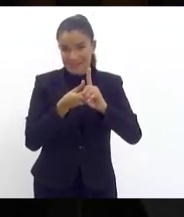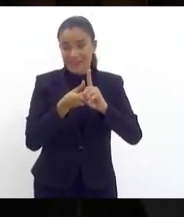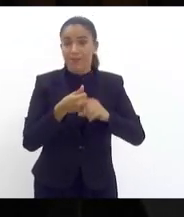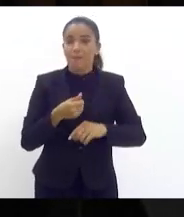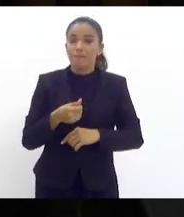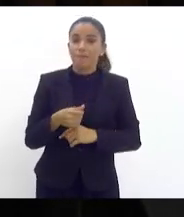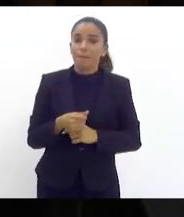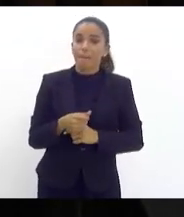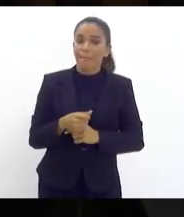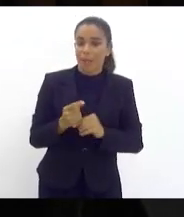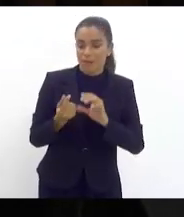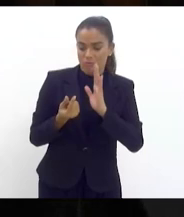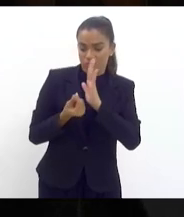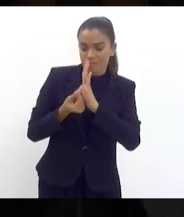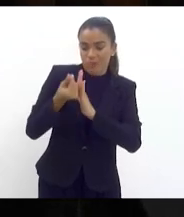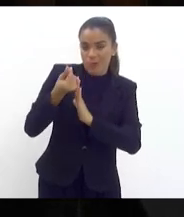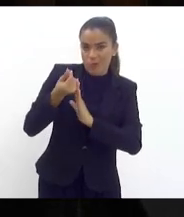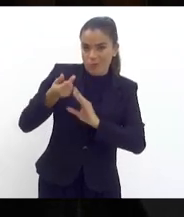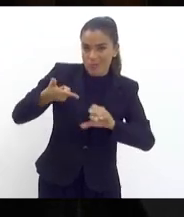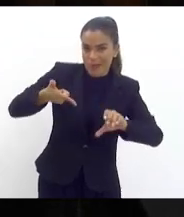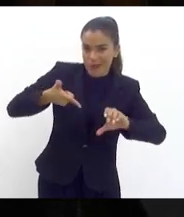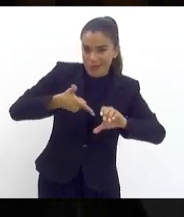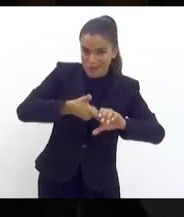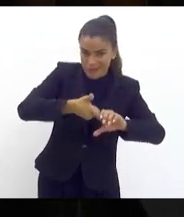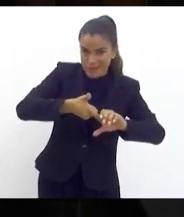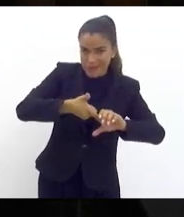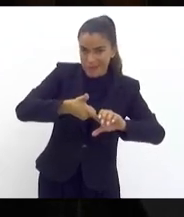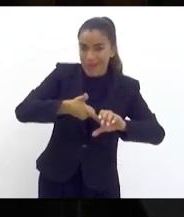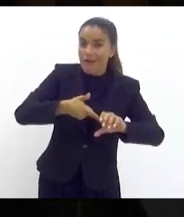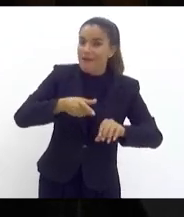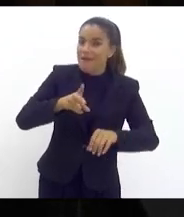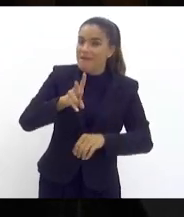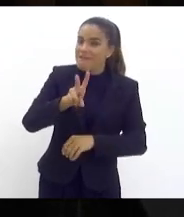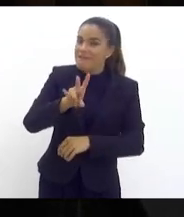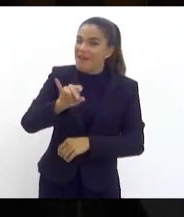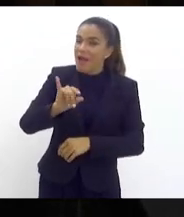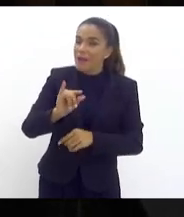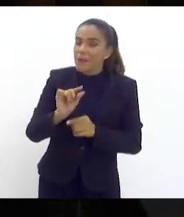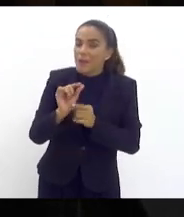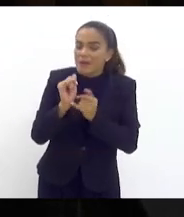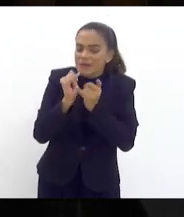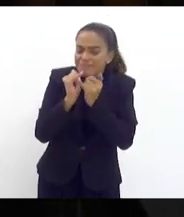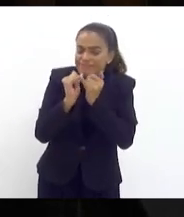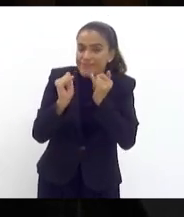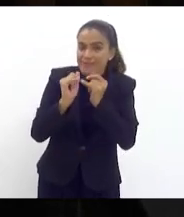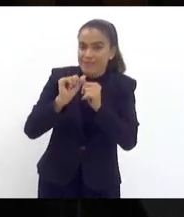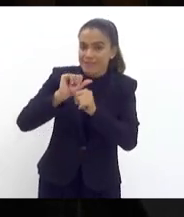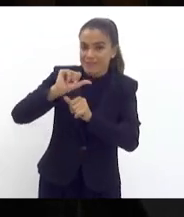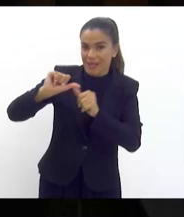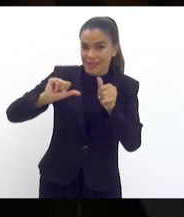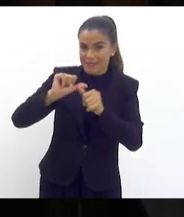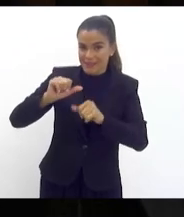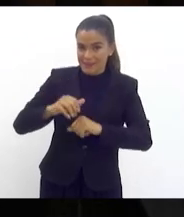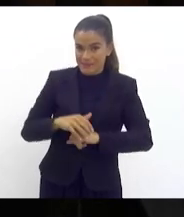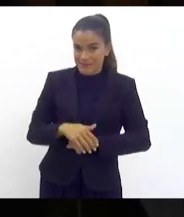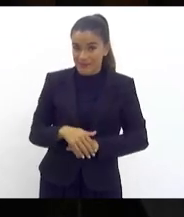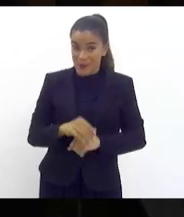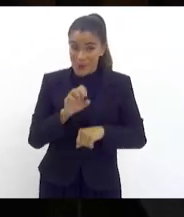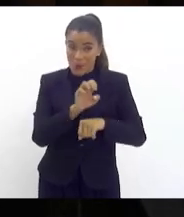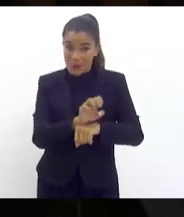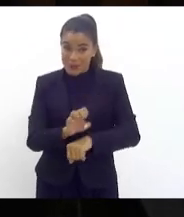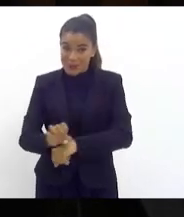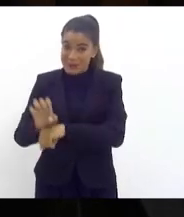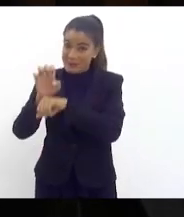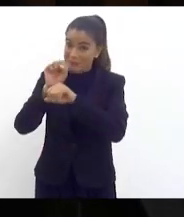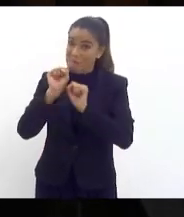do combustível gasolina vai ter uma pequena alteração. Os estados